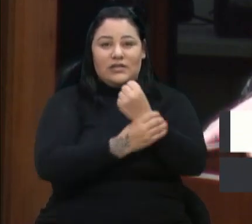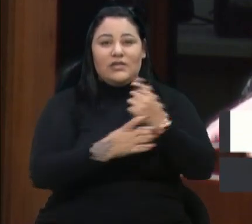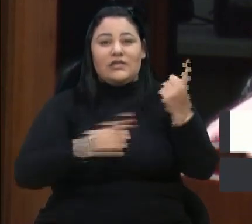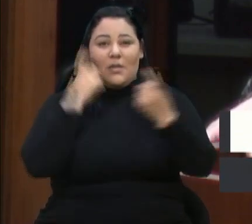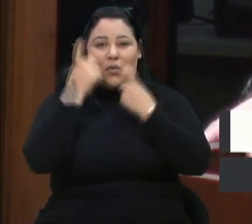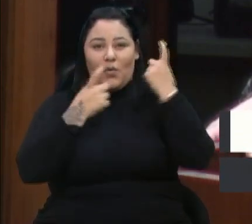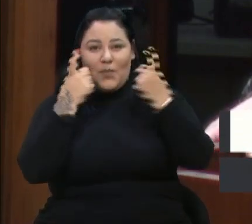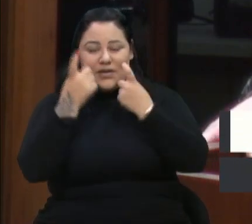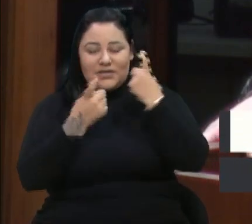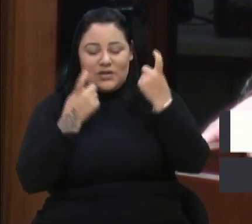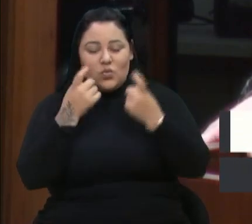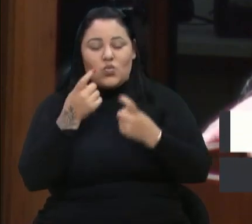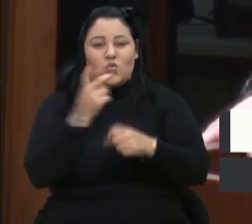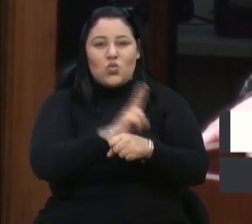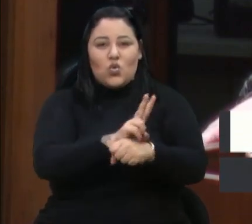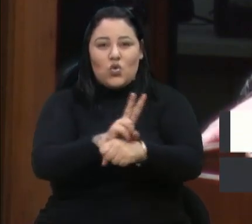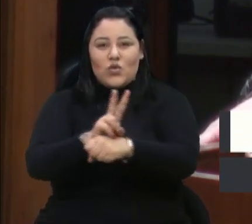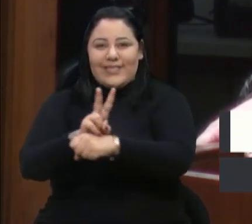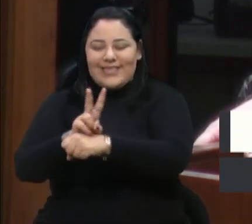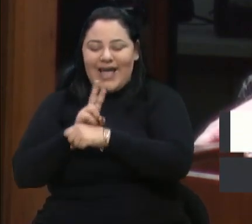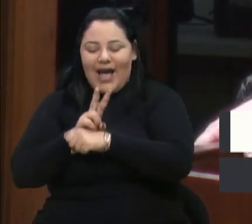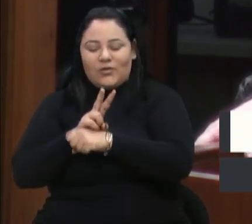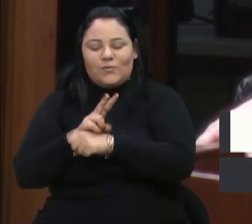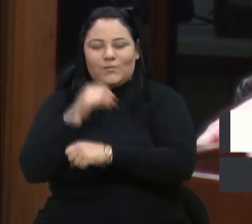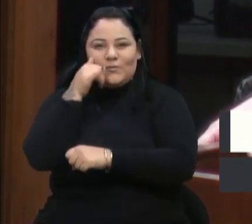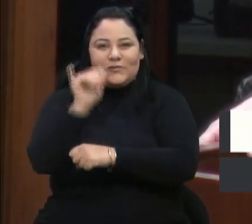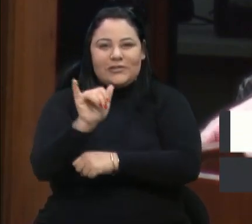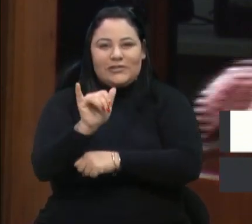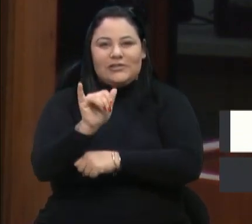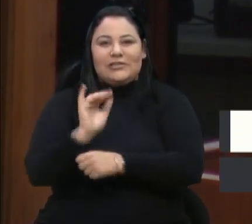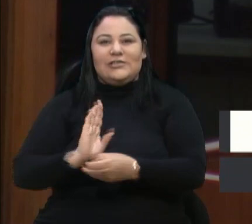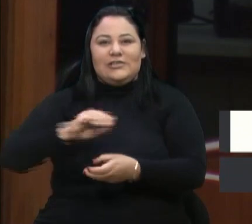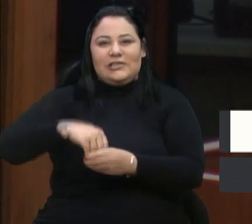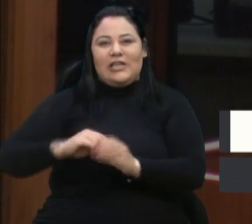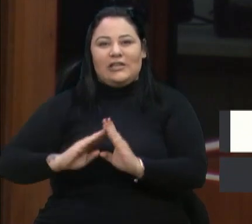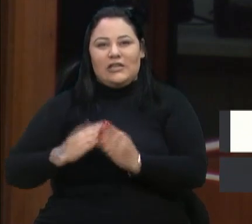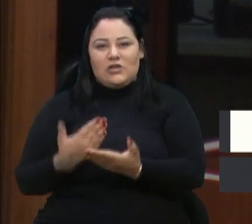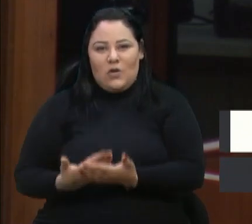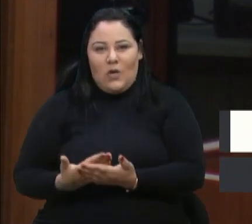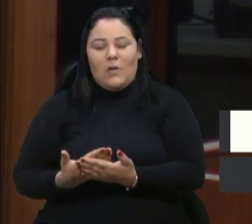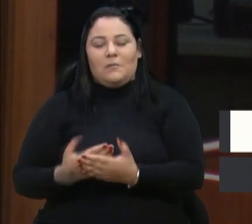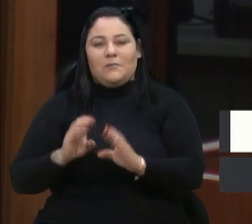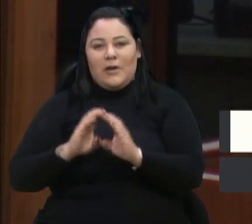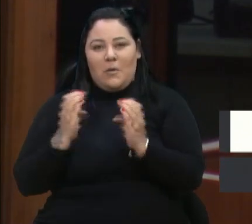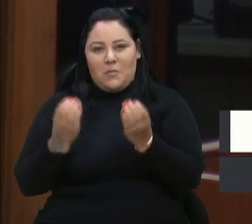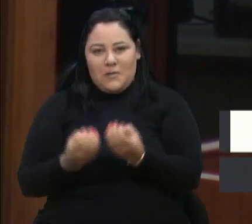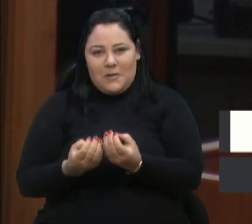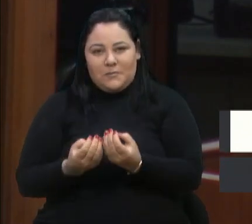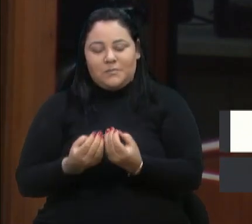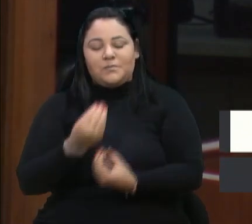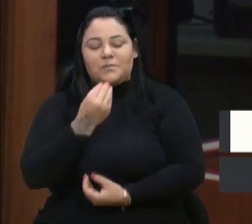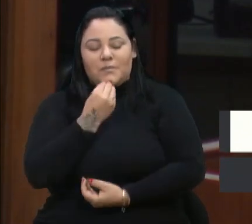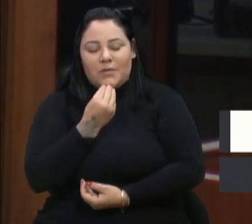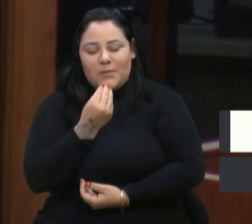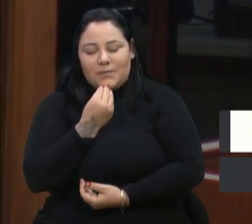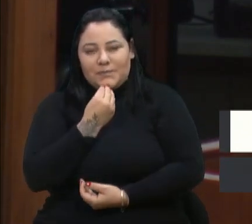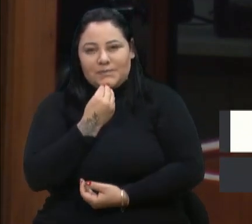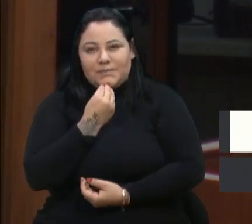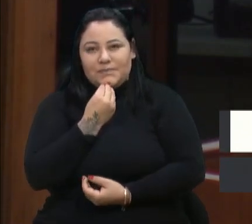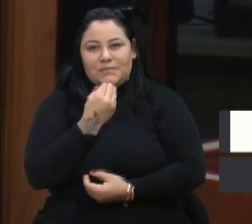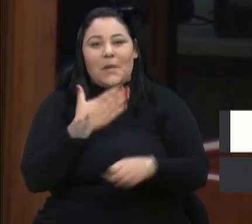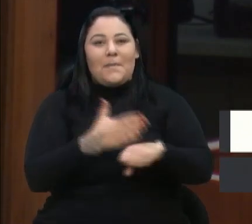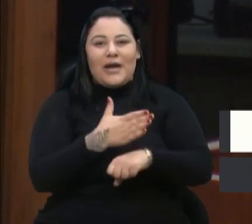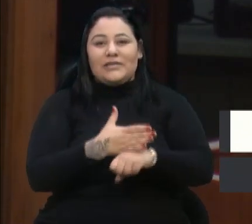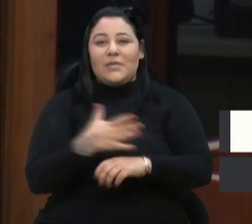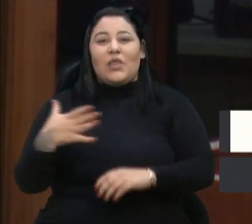preocupação, da preservação, da prevenção dentro da comunidade escolar. E, claro, acaba envolvendo todo